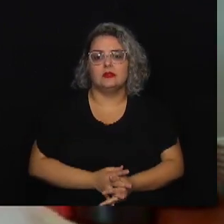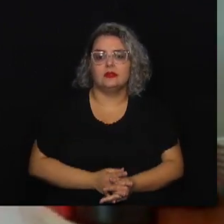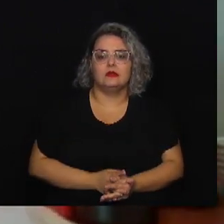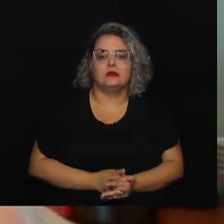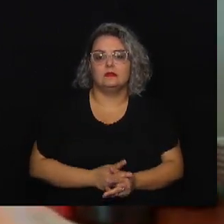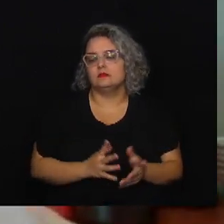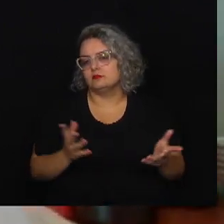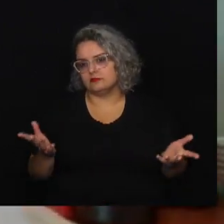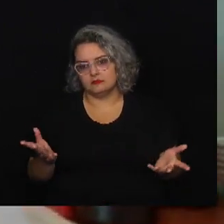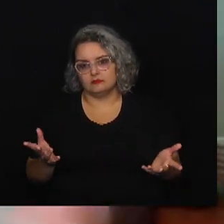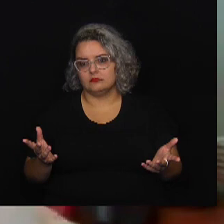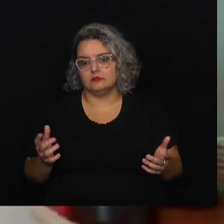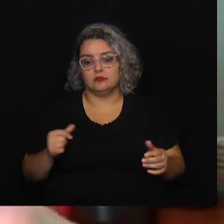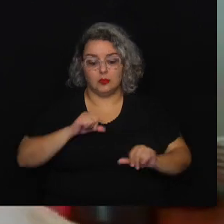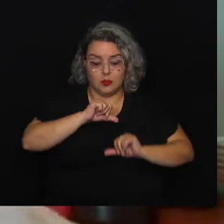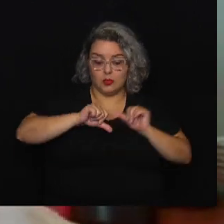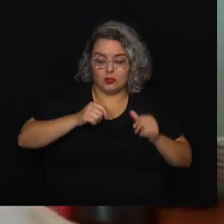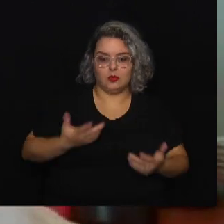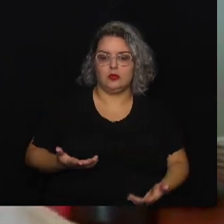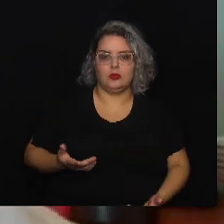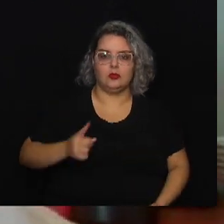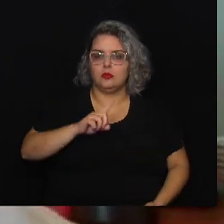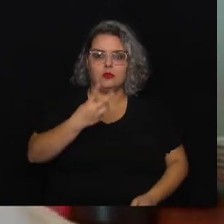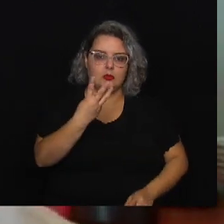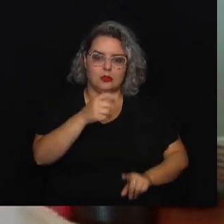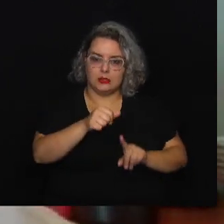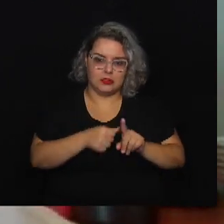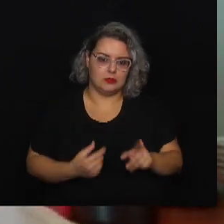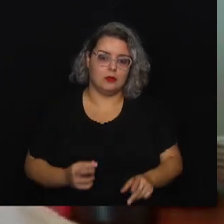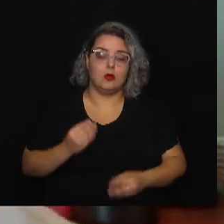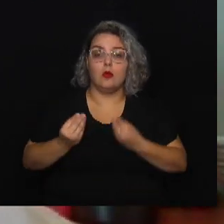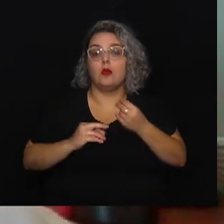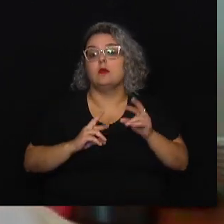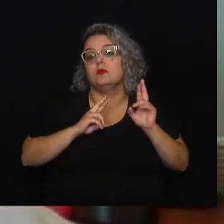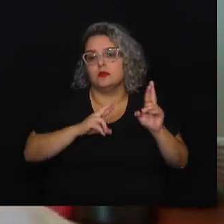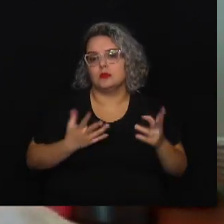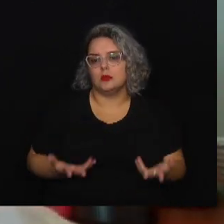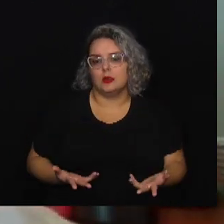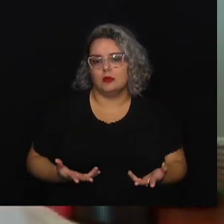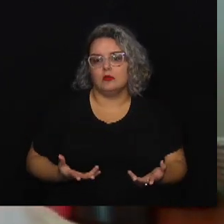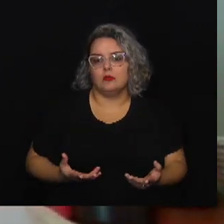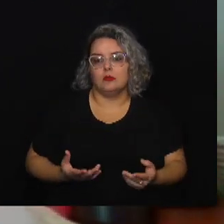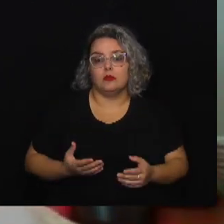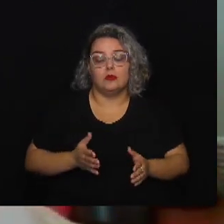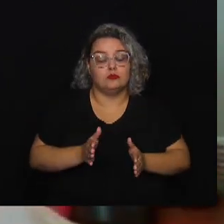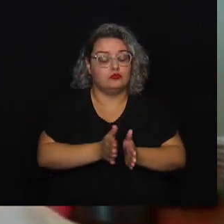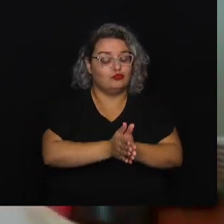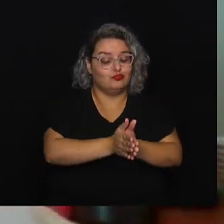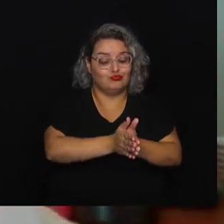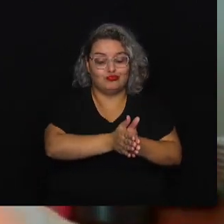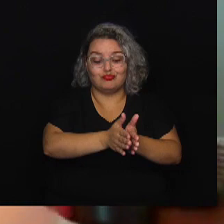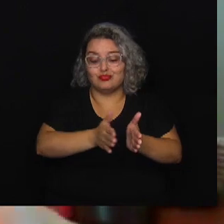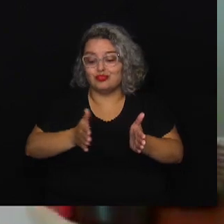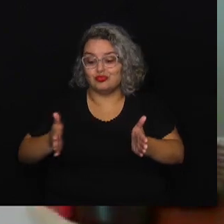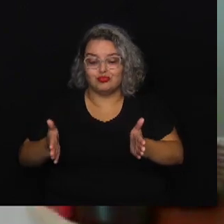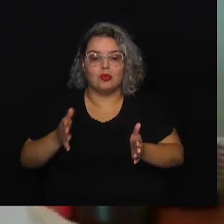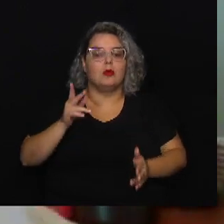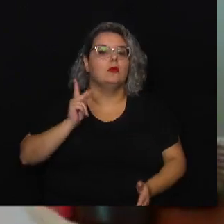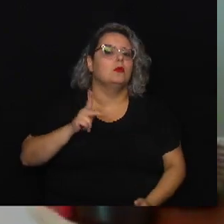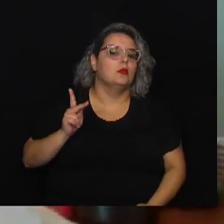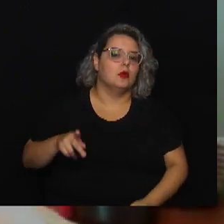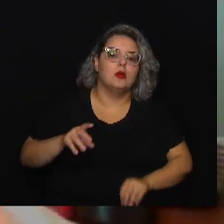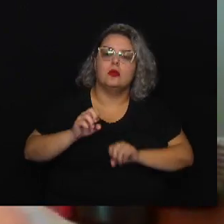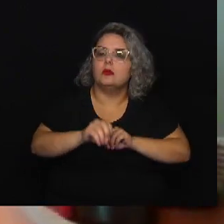enfim, a gente já mudou, não foram 3 meses como a gente esperava, né? Foi Sim. muito tempo. Né? Professor também,